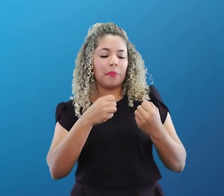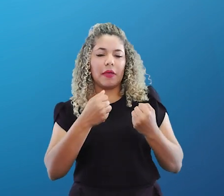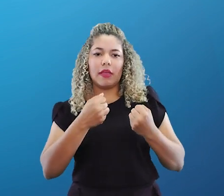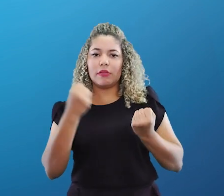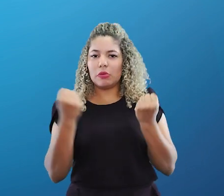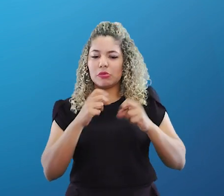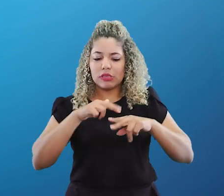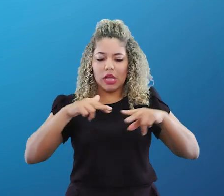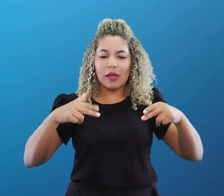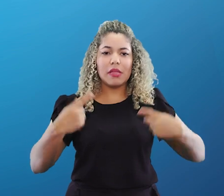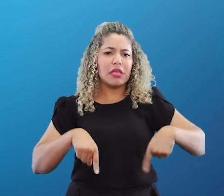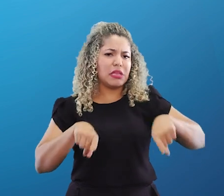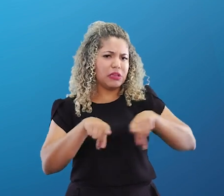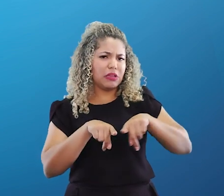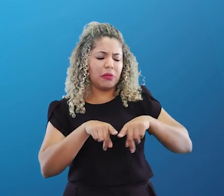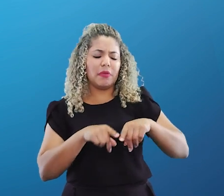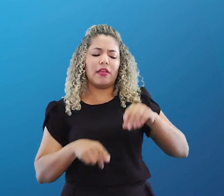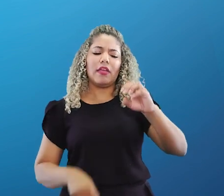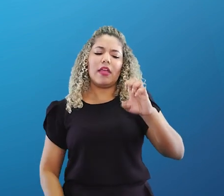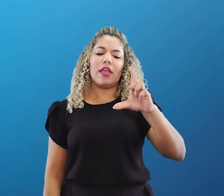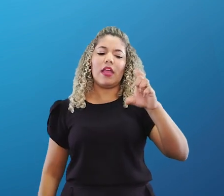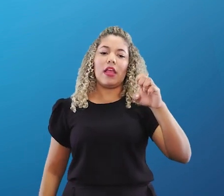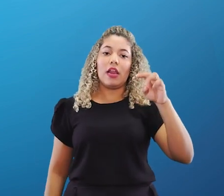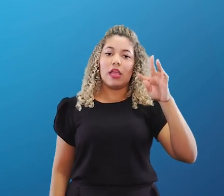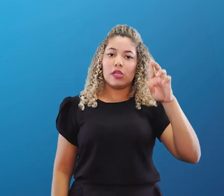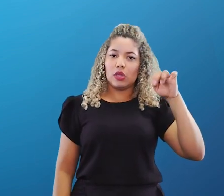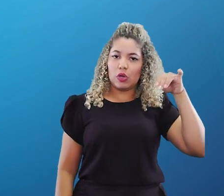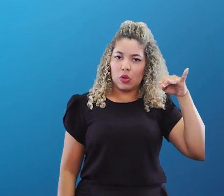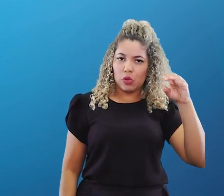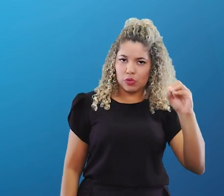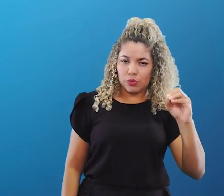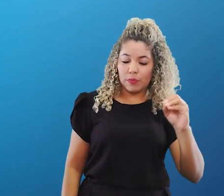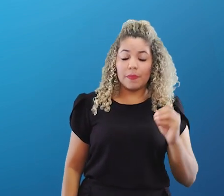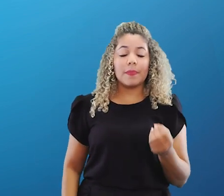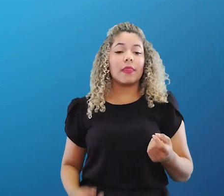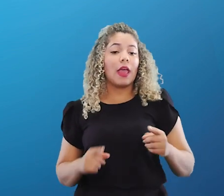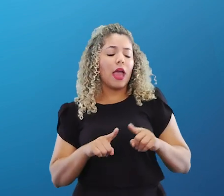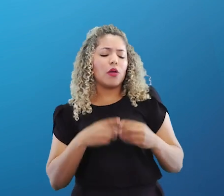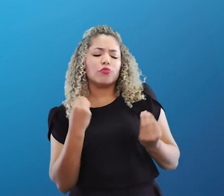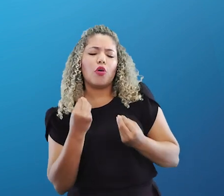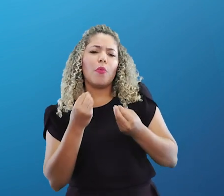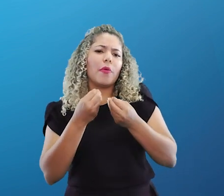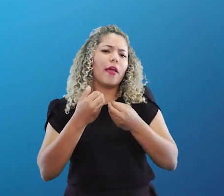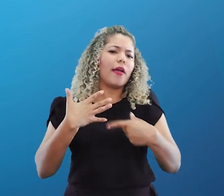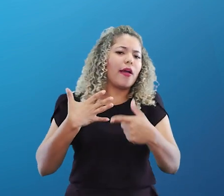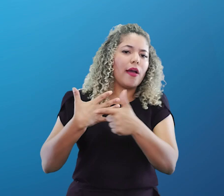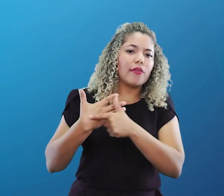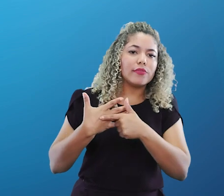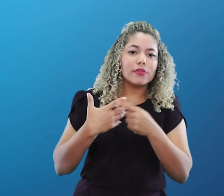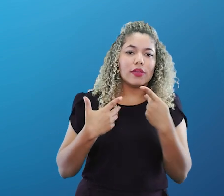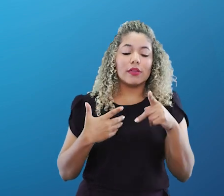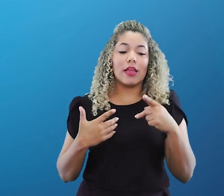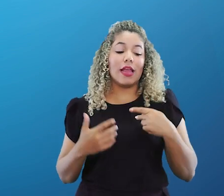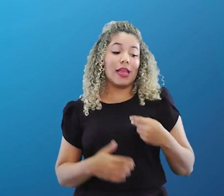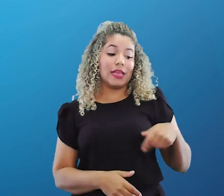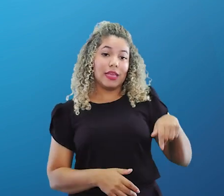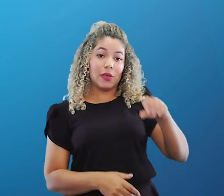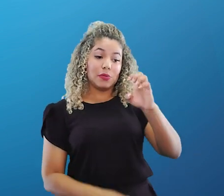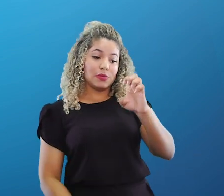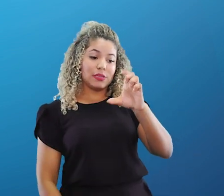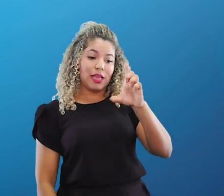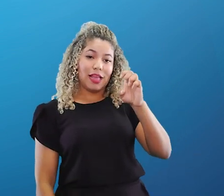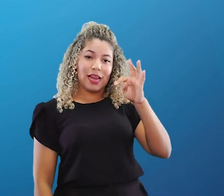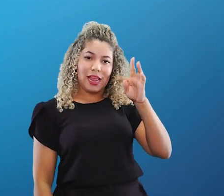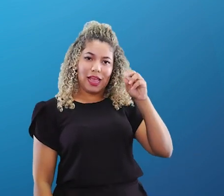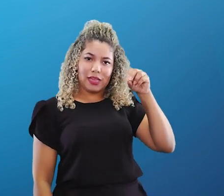e também em aparelhos eletrônicos. A energia elétrica, em condições específicas, funciona de forma com que os elétrons